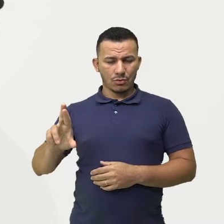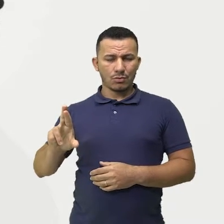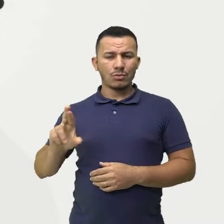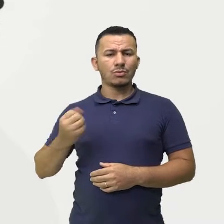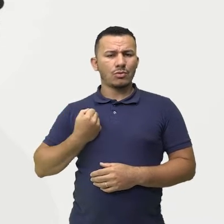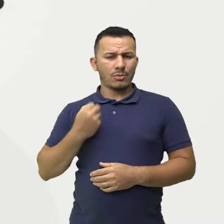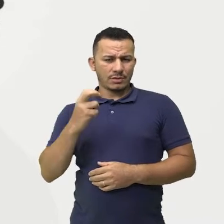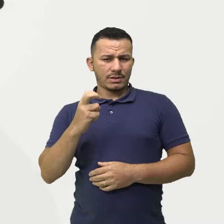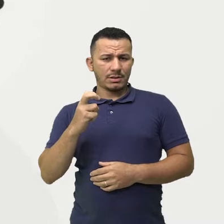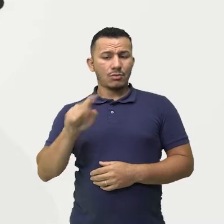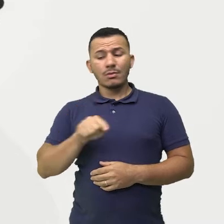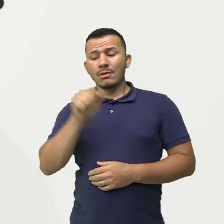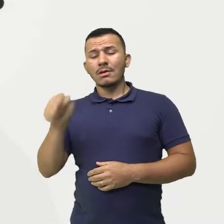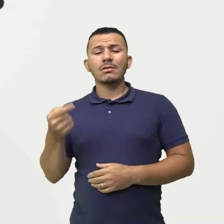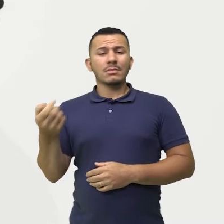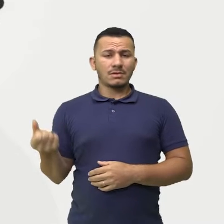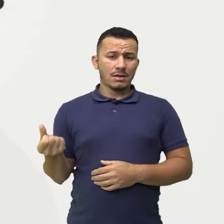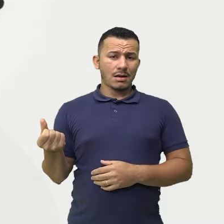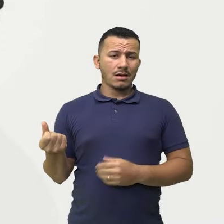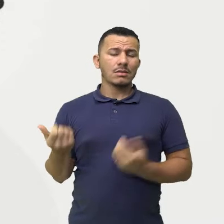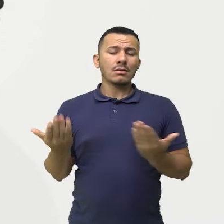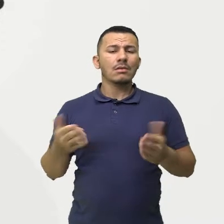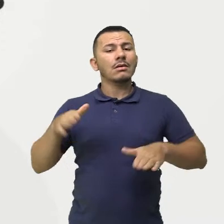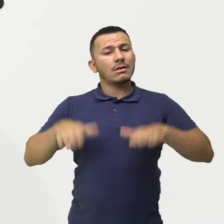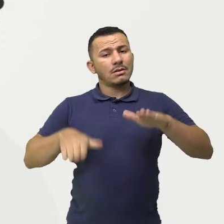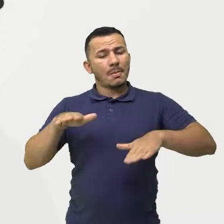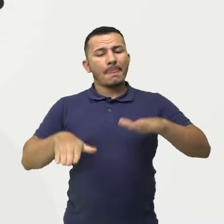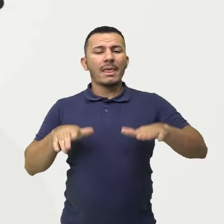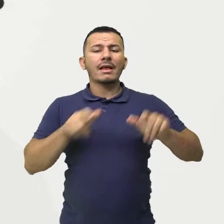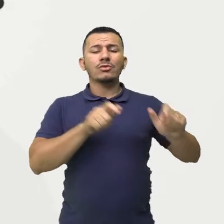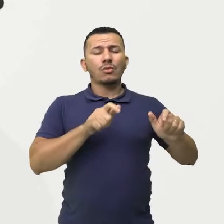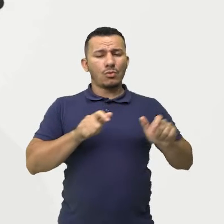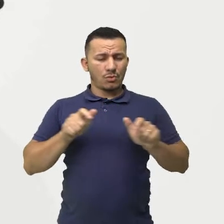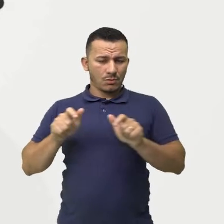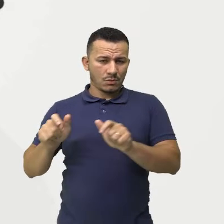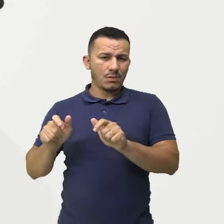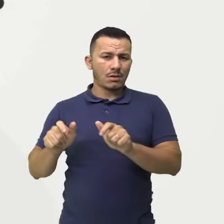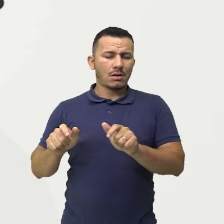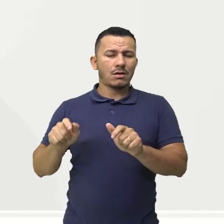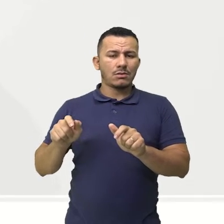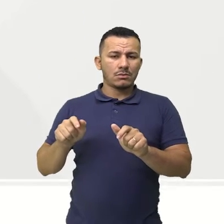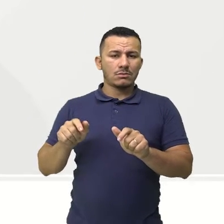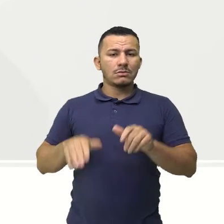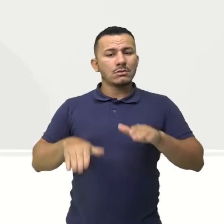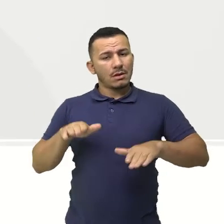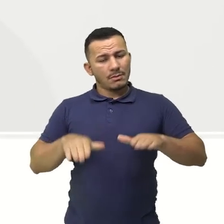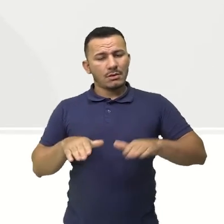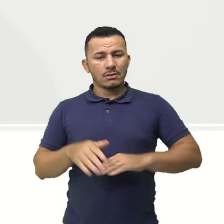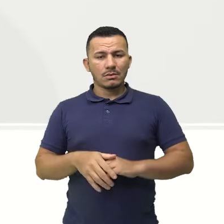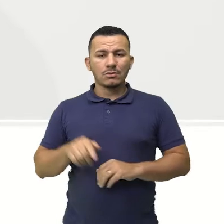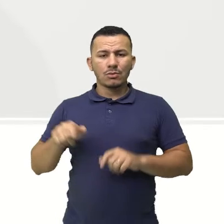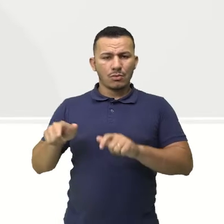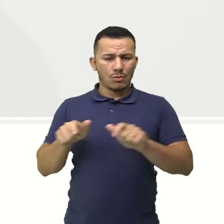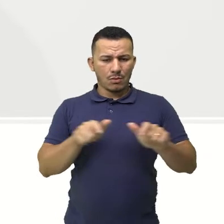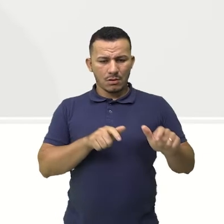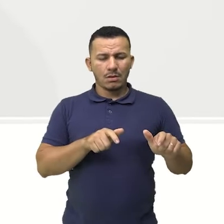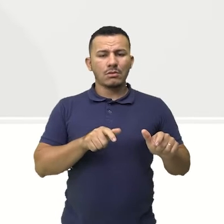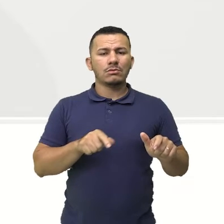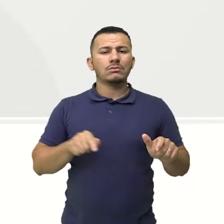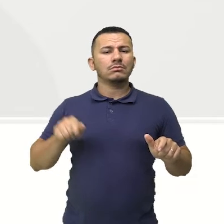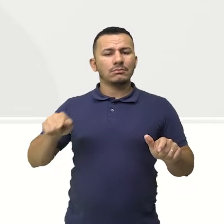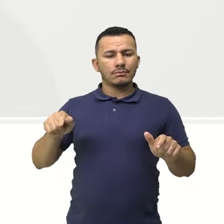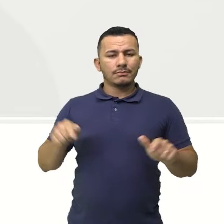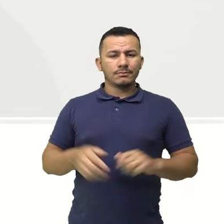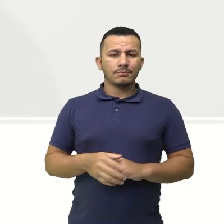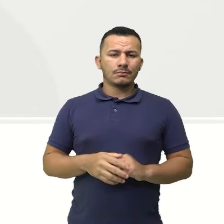Então, dependendo de onde você esteja, certo? Ó, dependendo de onde você esteja,